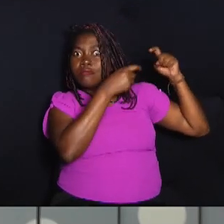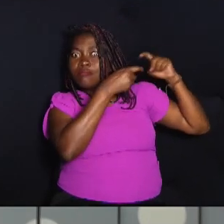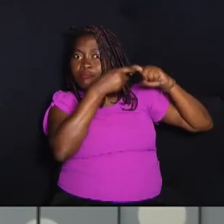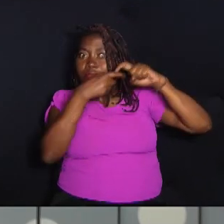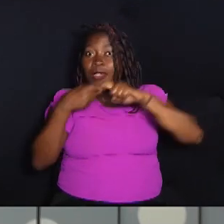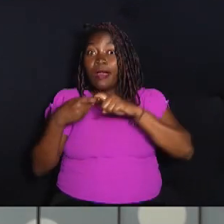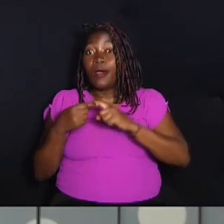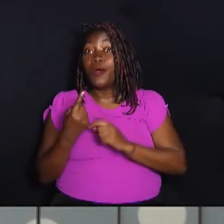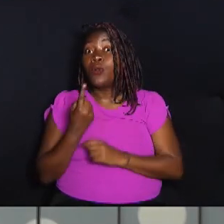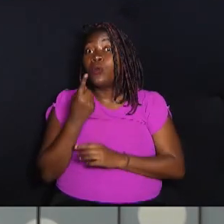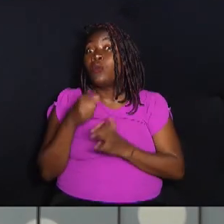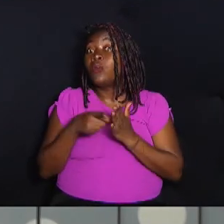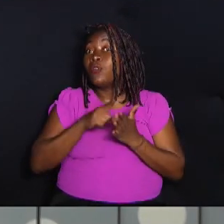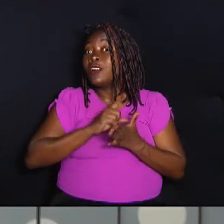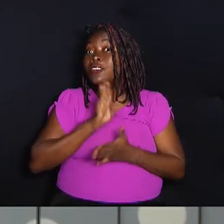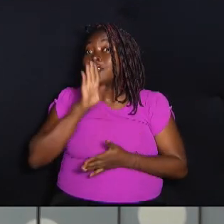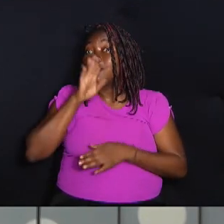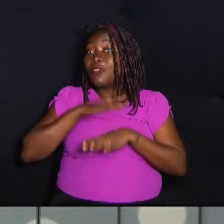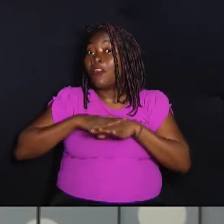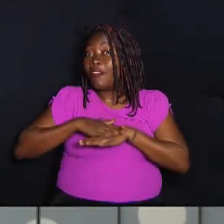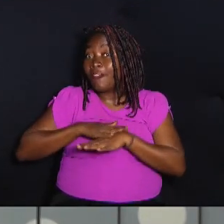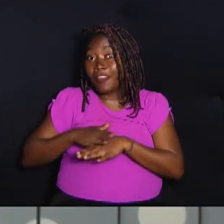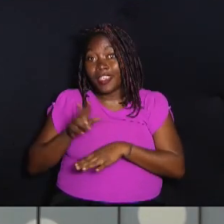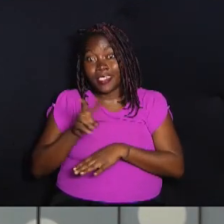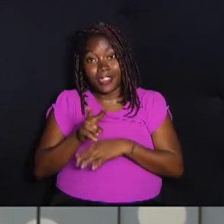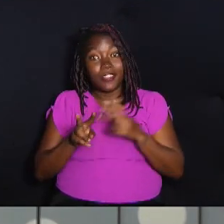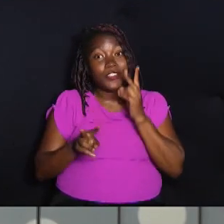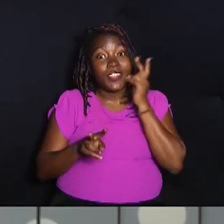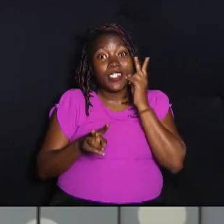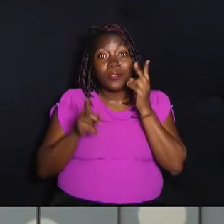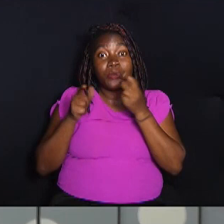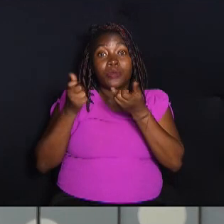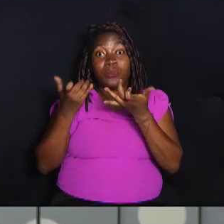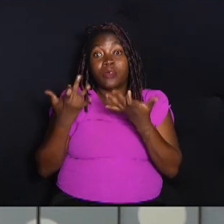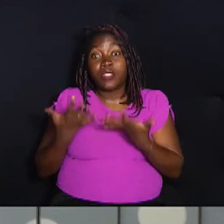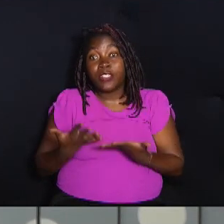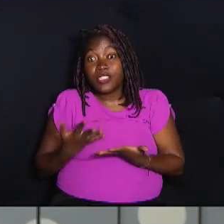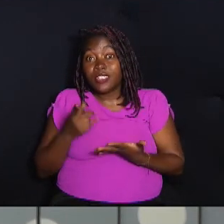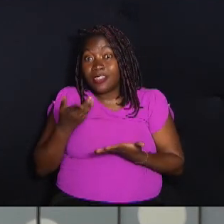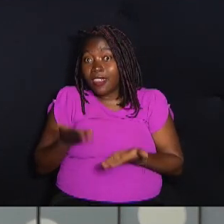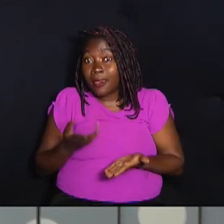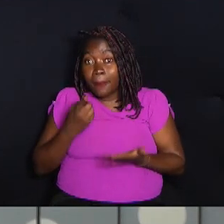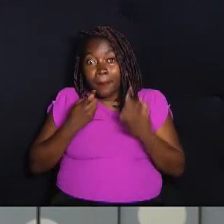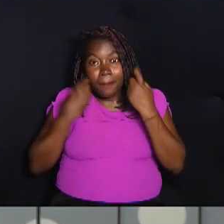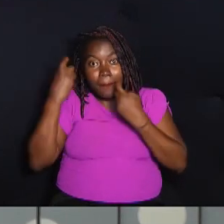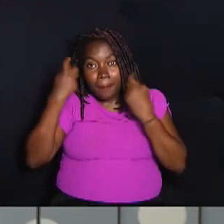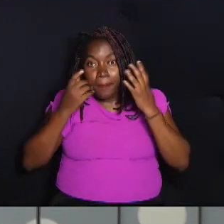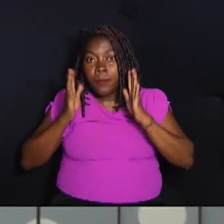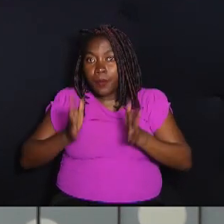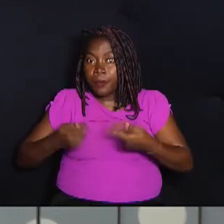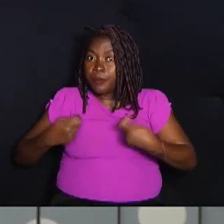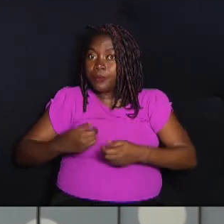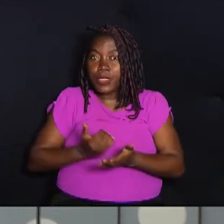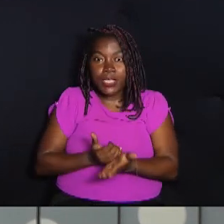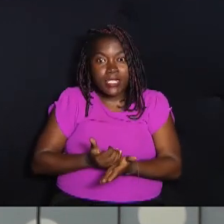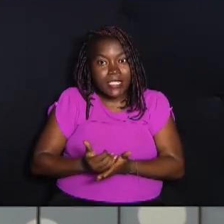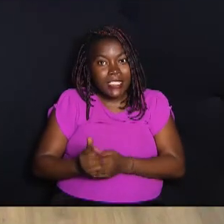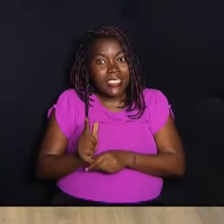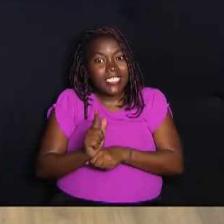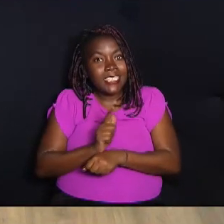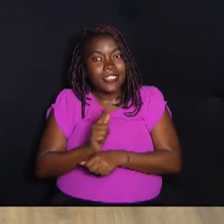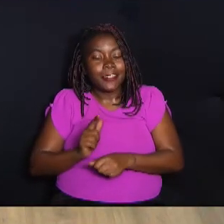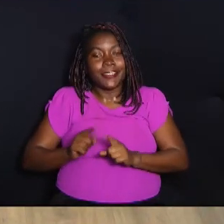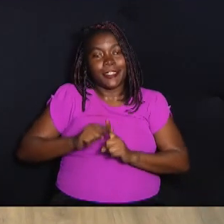Um deles, antes de eu conversar aqui com os vereadores, você citou que essa preocupação já precisa começar na gestante.